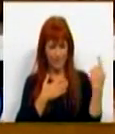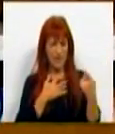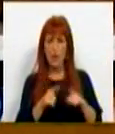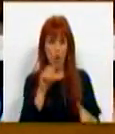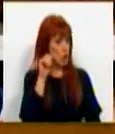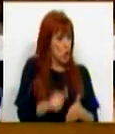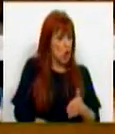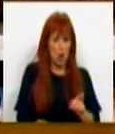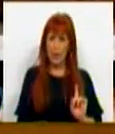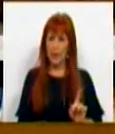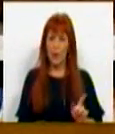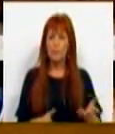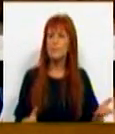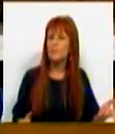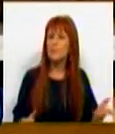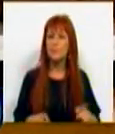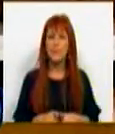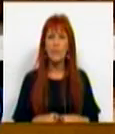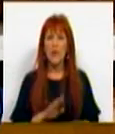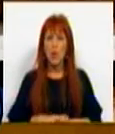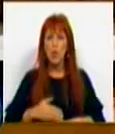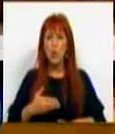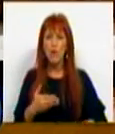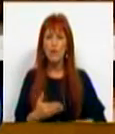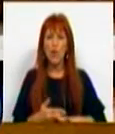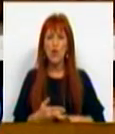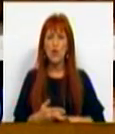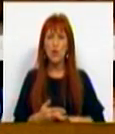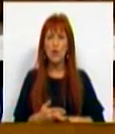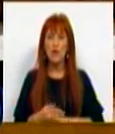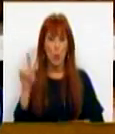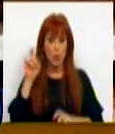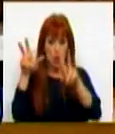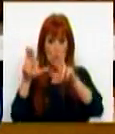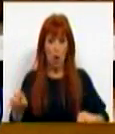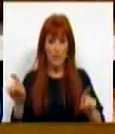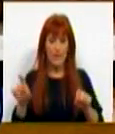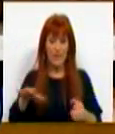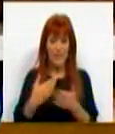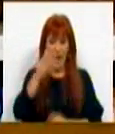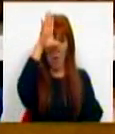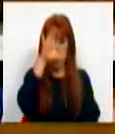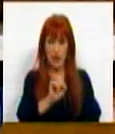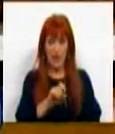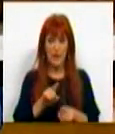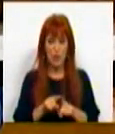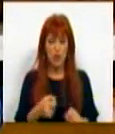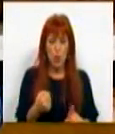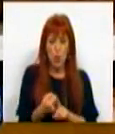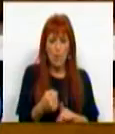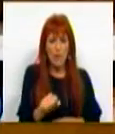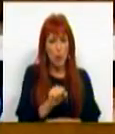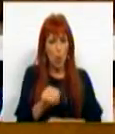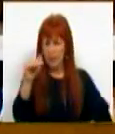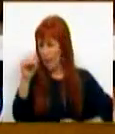não abdicaremos dele, é o reforço e a requalificação do Estado e o combate